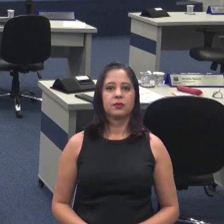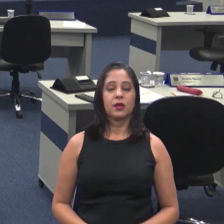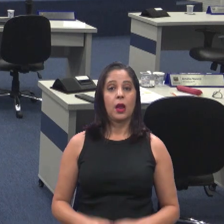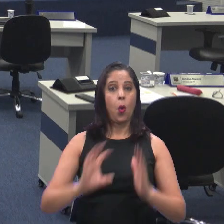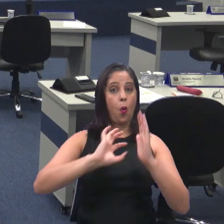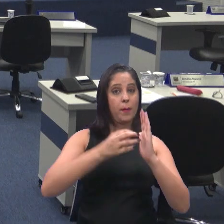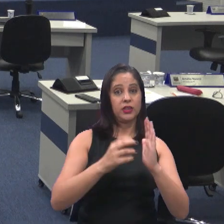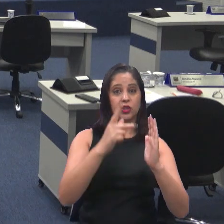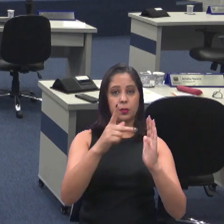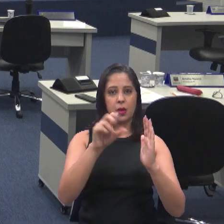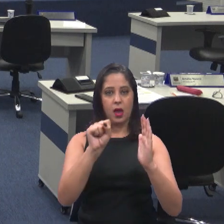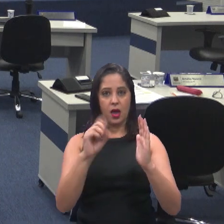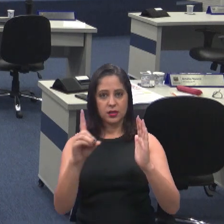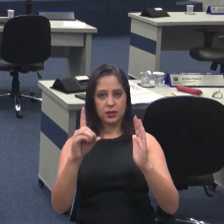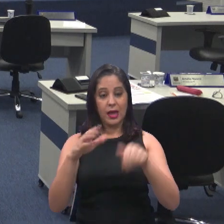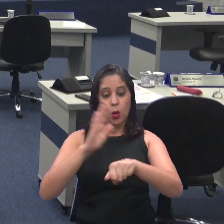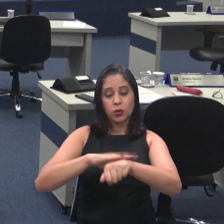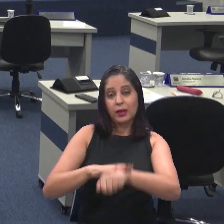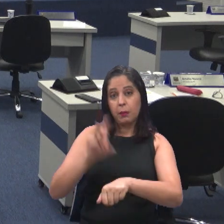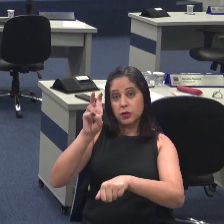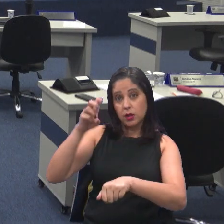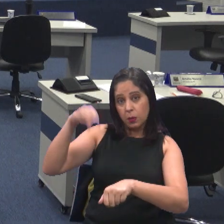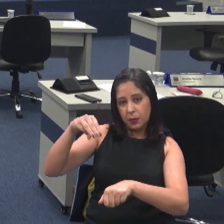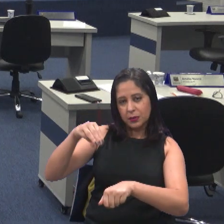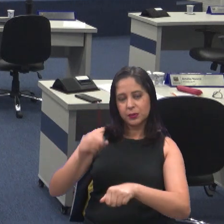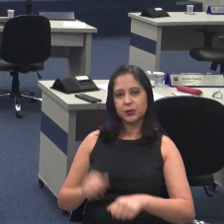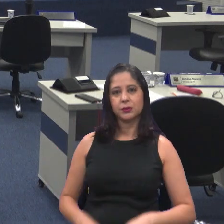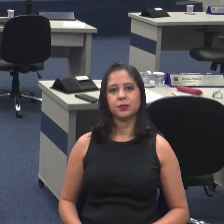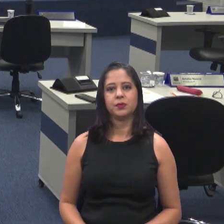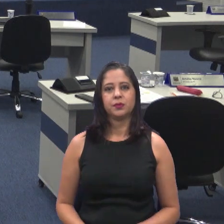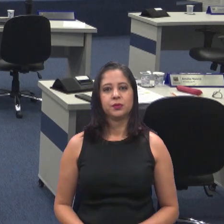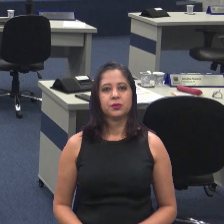PSD, com tempo de 5 minutos.